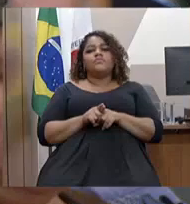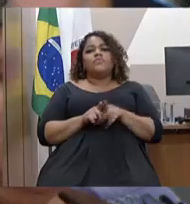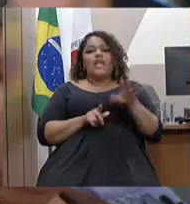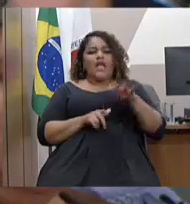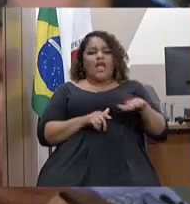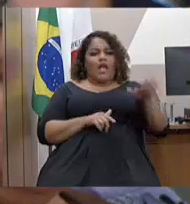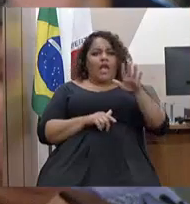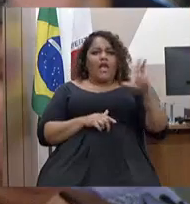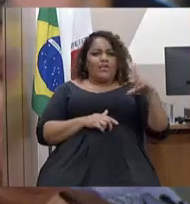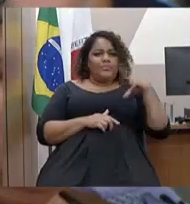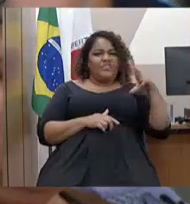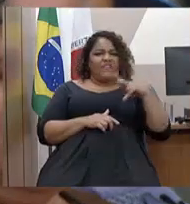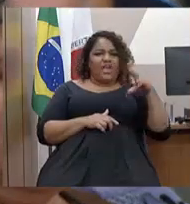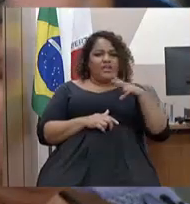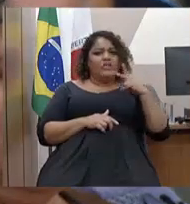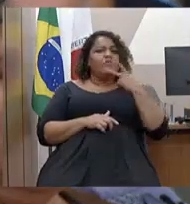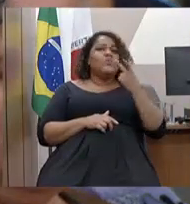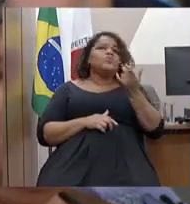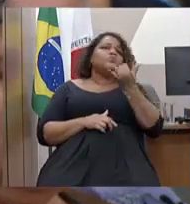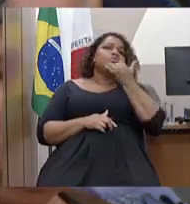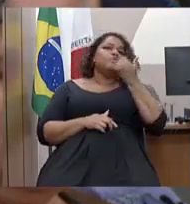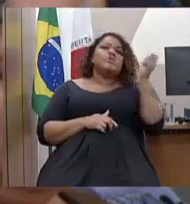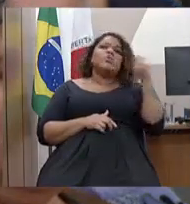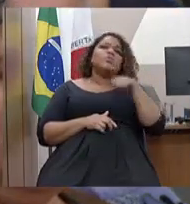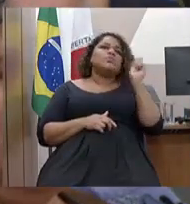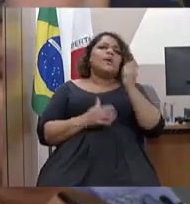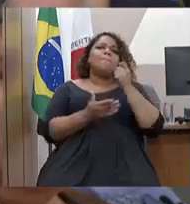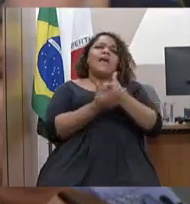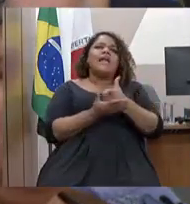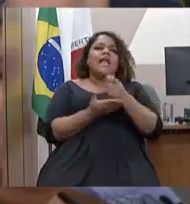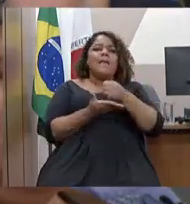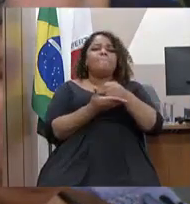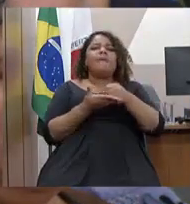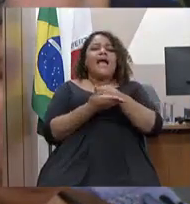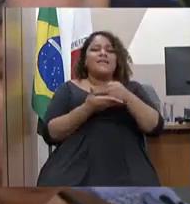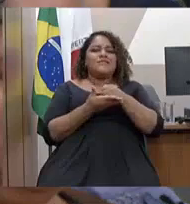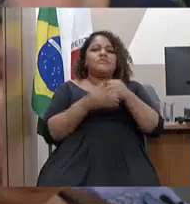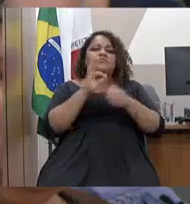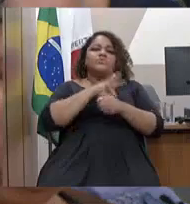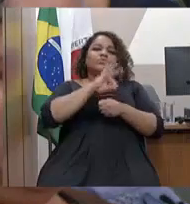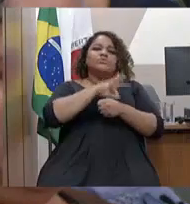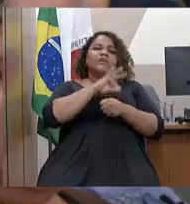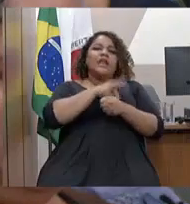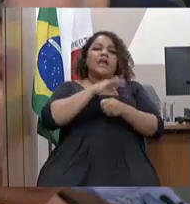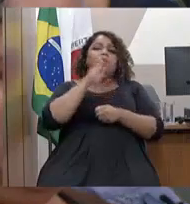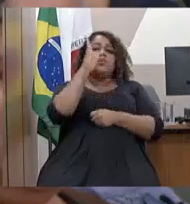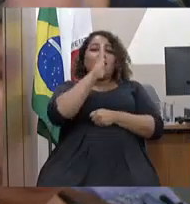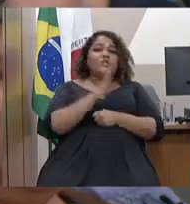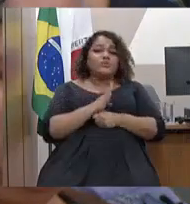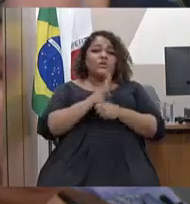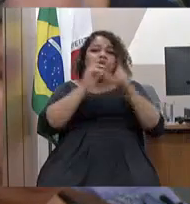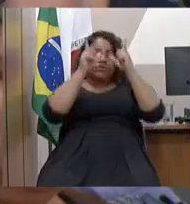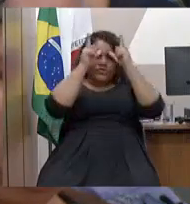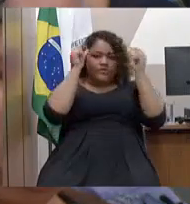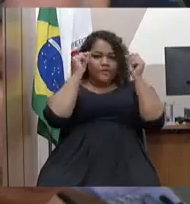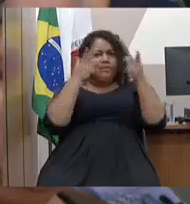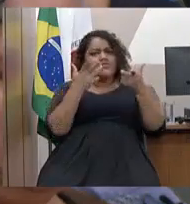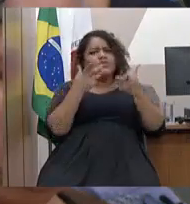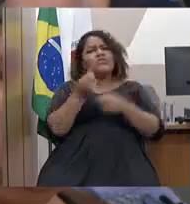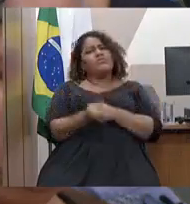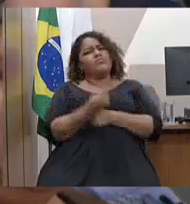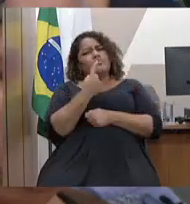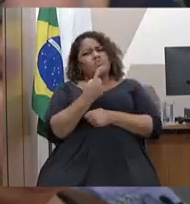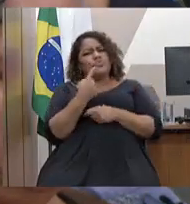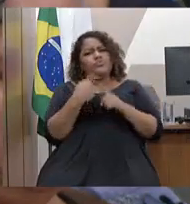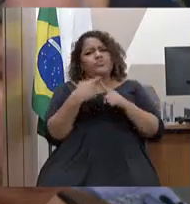que não vai poder pagar o piso Nacional da enfermagem Isso é um absurdo porque quem a gente veio no dia a dia hospitais